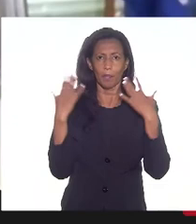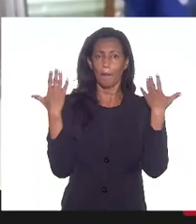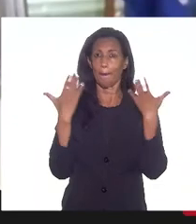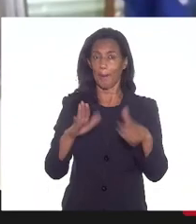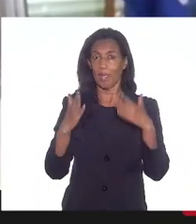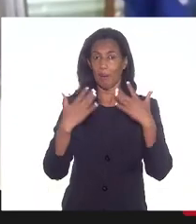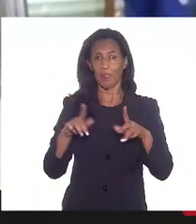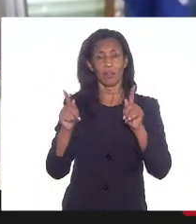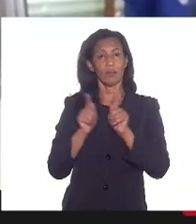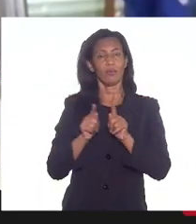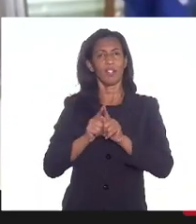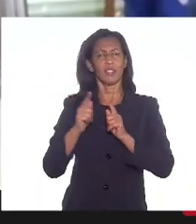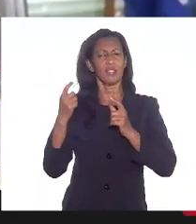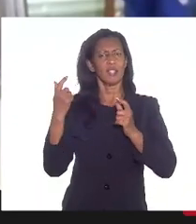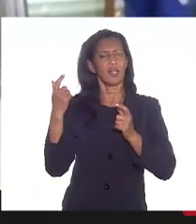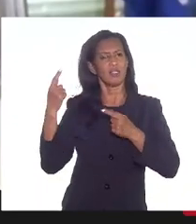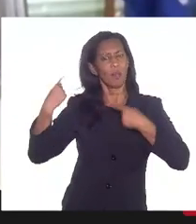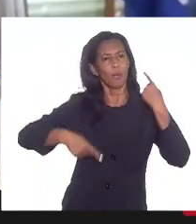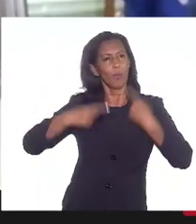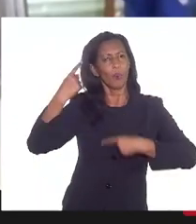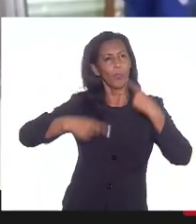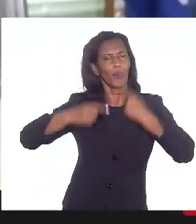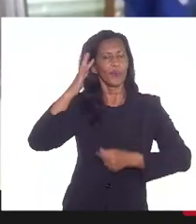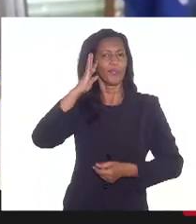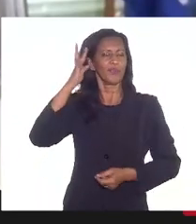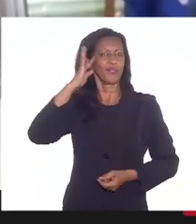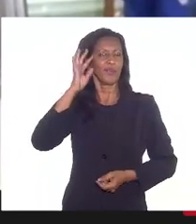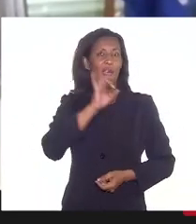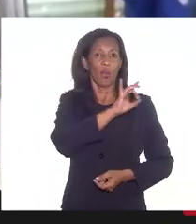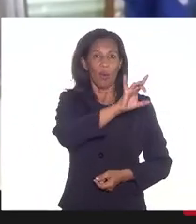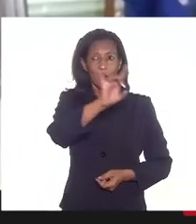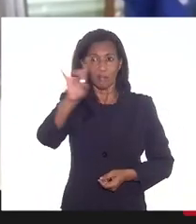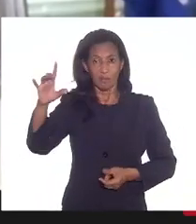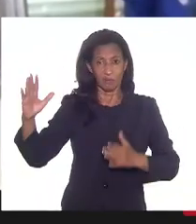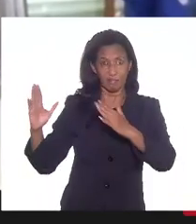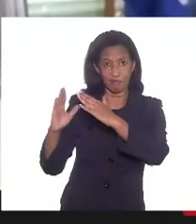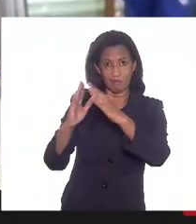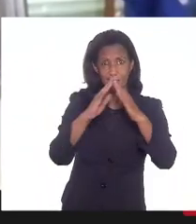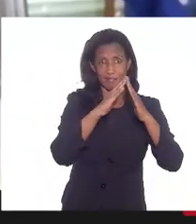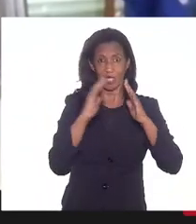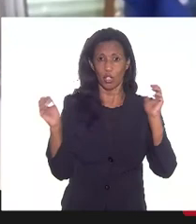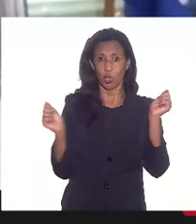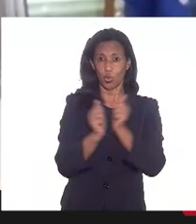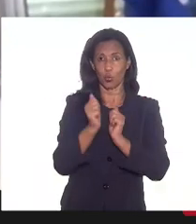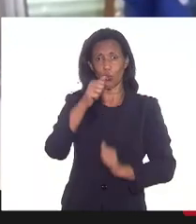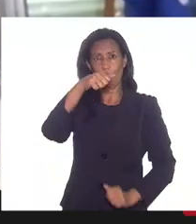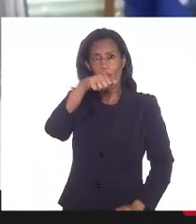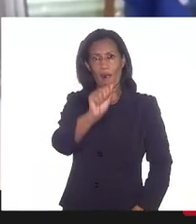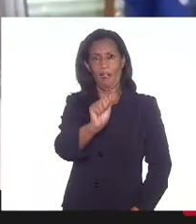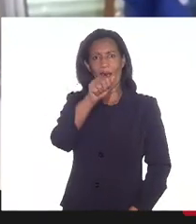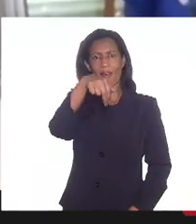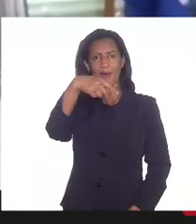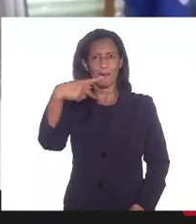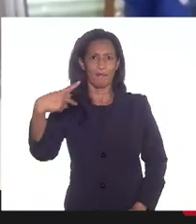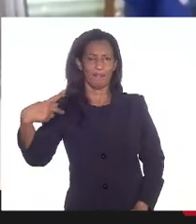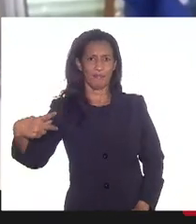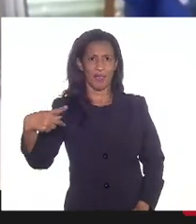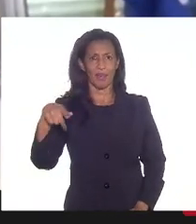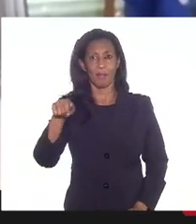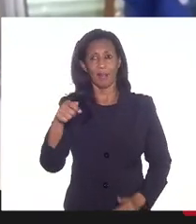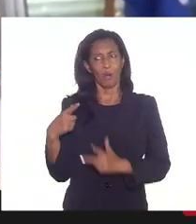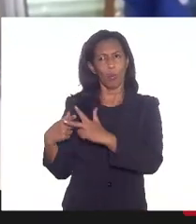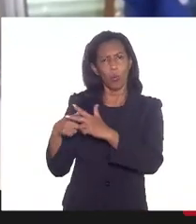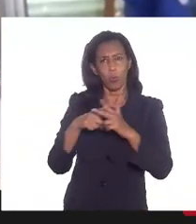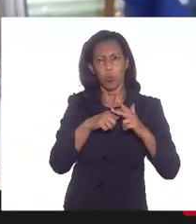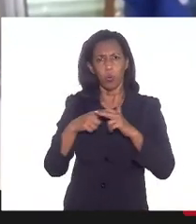esse debate de reflexão. E agora o dever de casa é junto à ANP, para que as